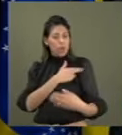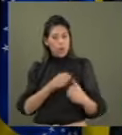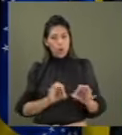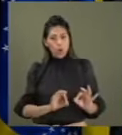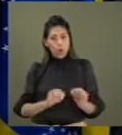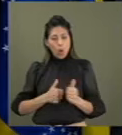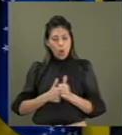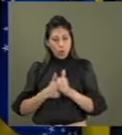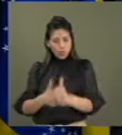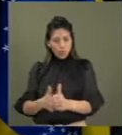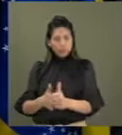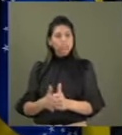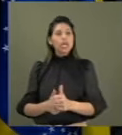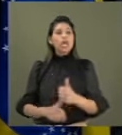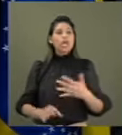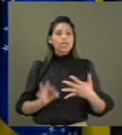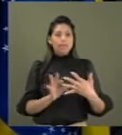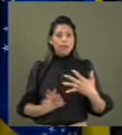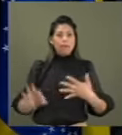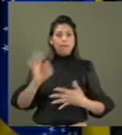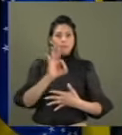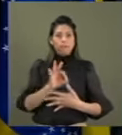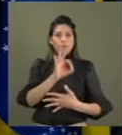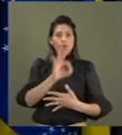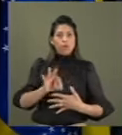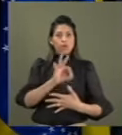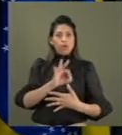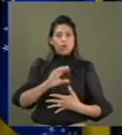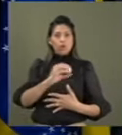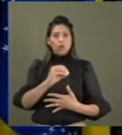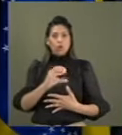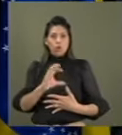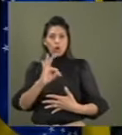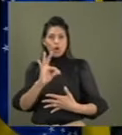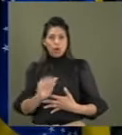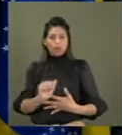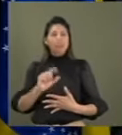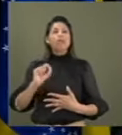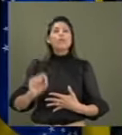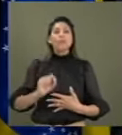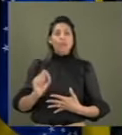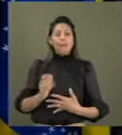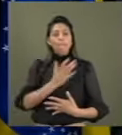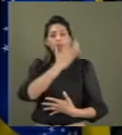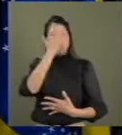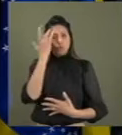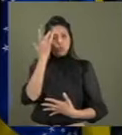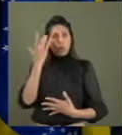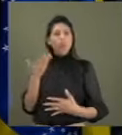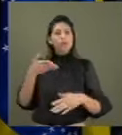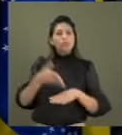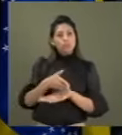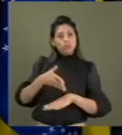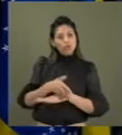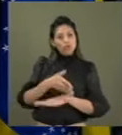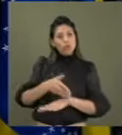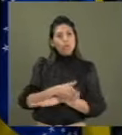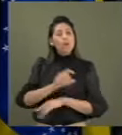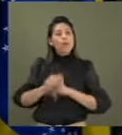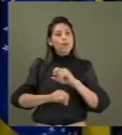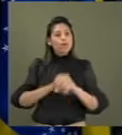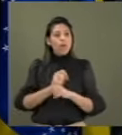acompanhamento da política de cota. Estabelecimento de prioridade para as cotistas no recebimento do